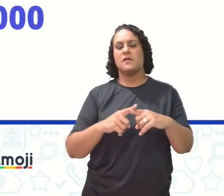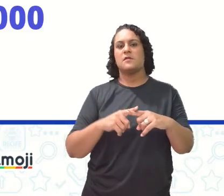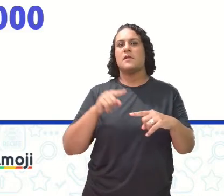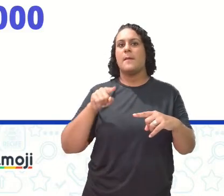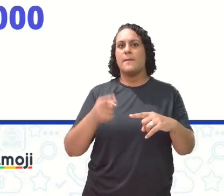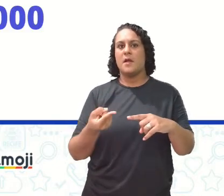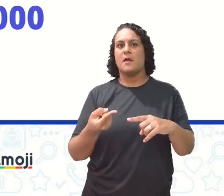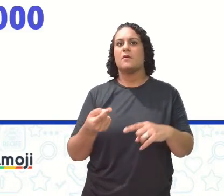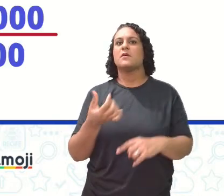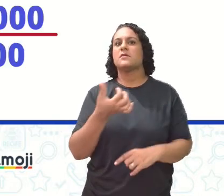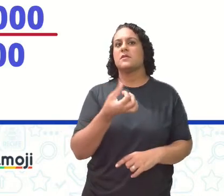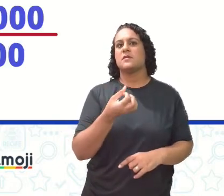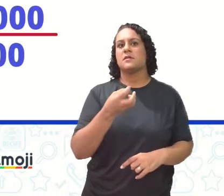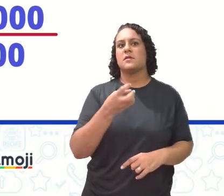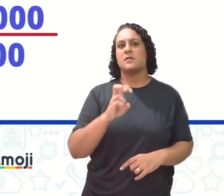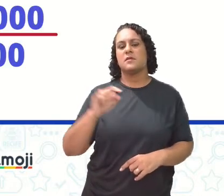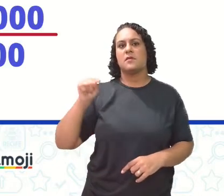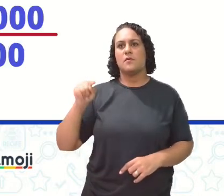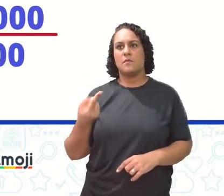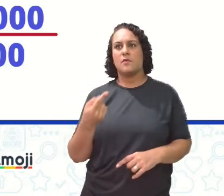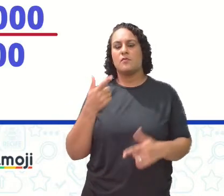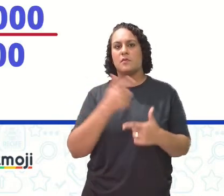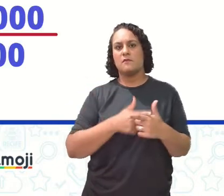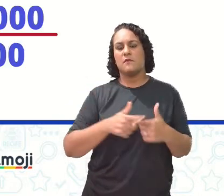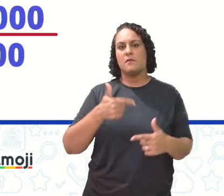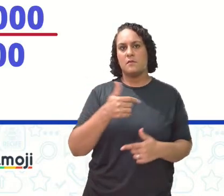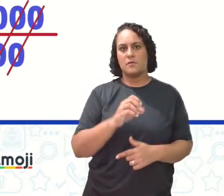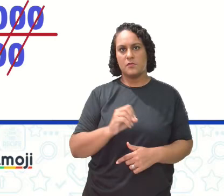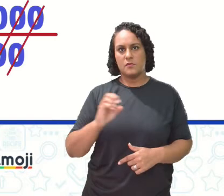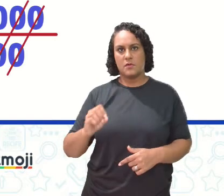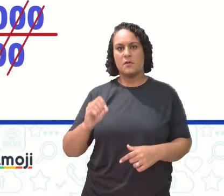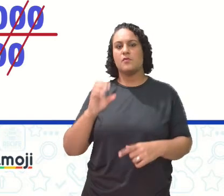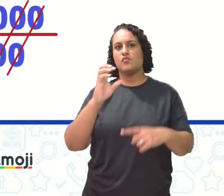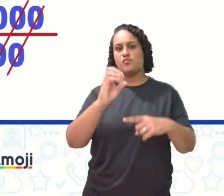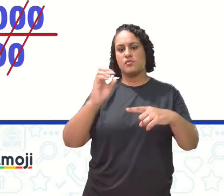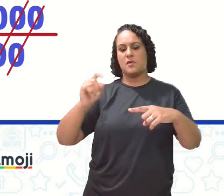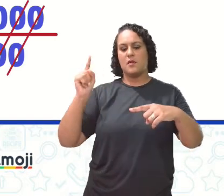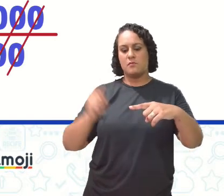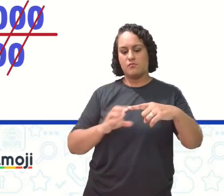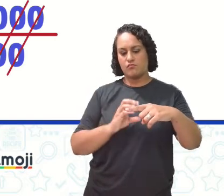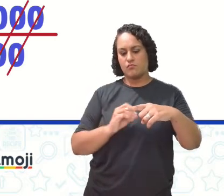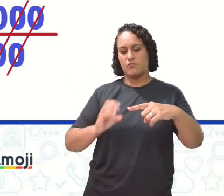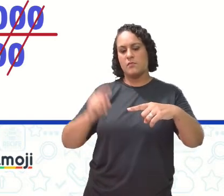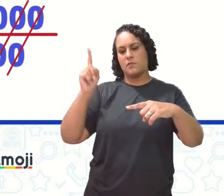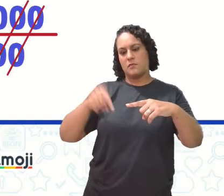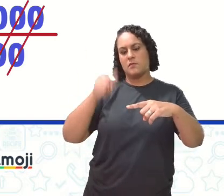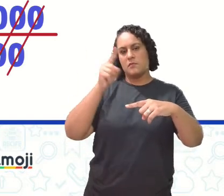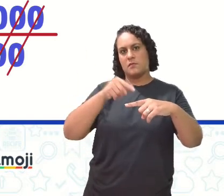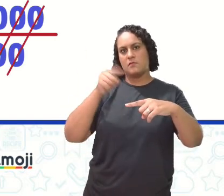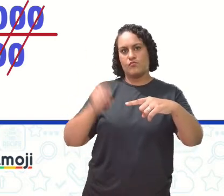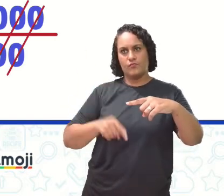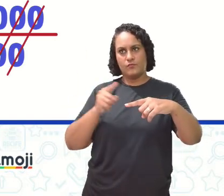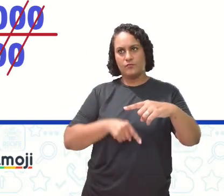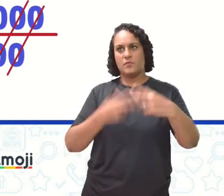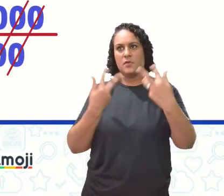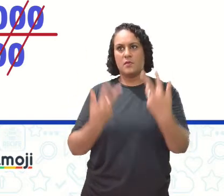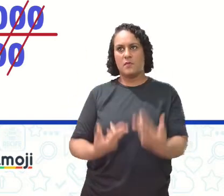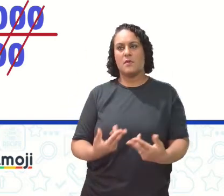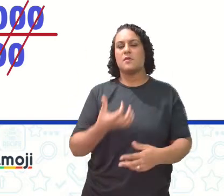a 65.000 dividido por 100. Então, tube aí nos zeros, né, que eu falei para você, fica igual